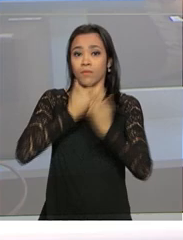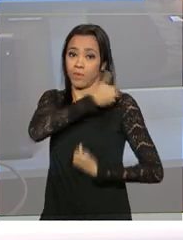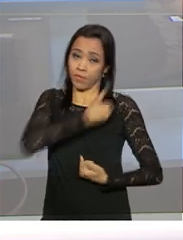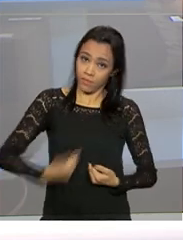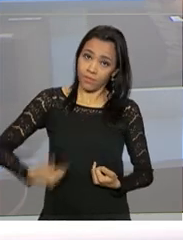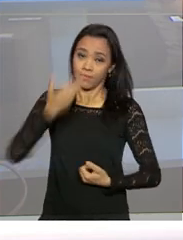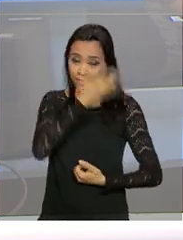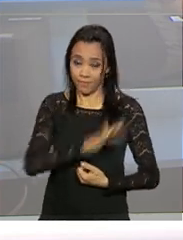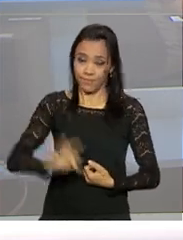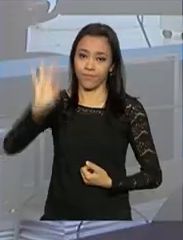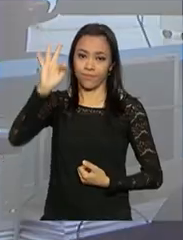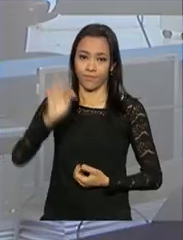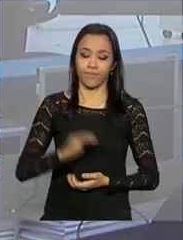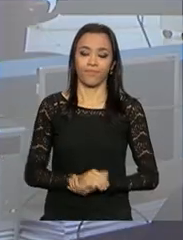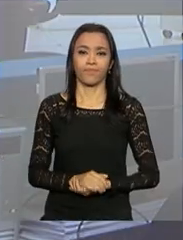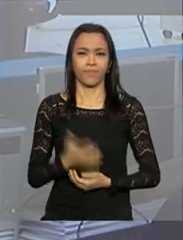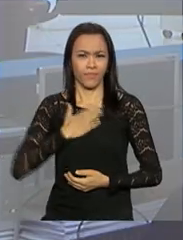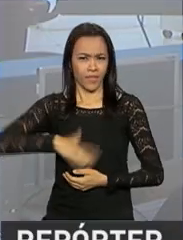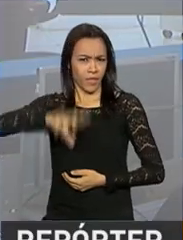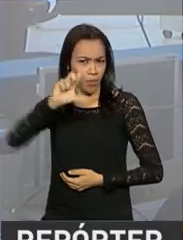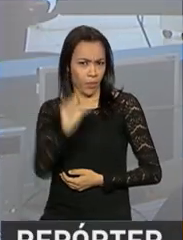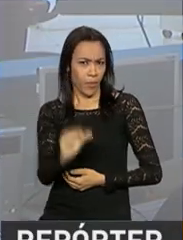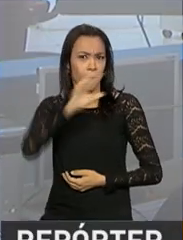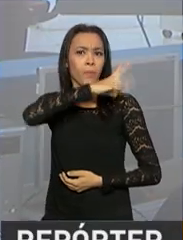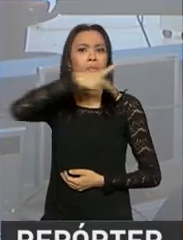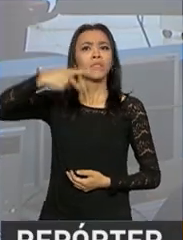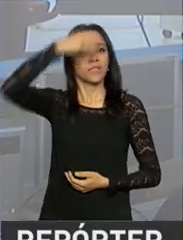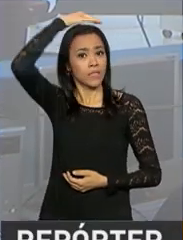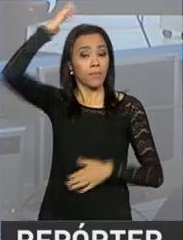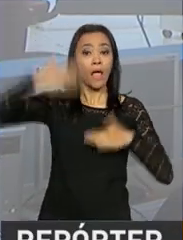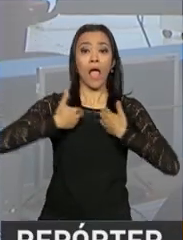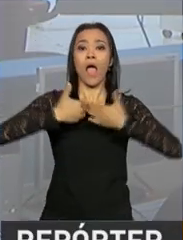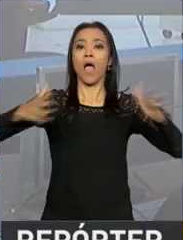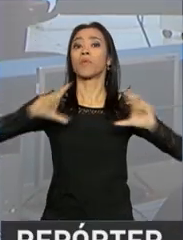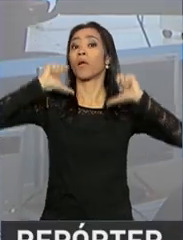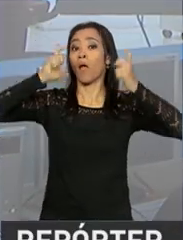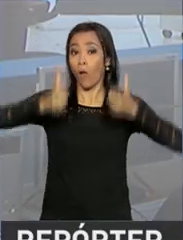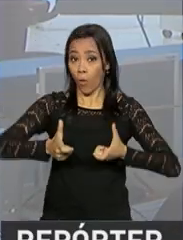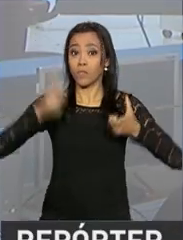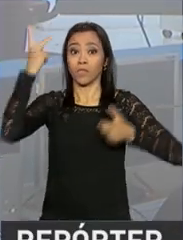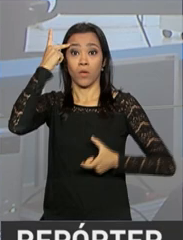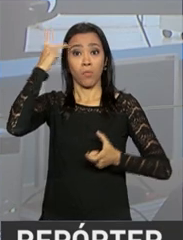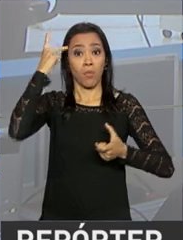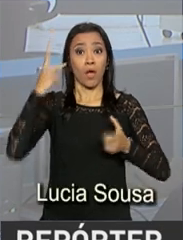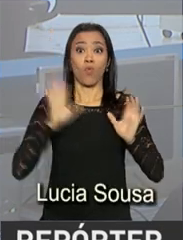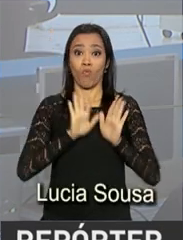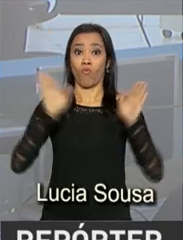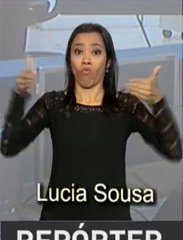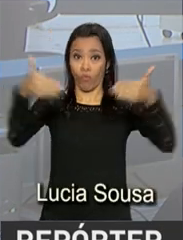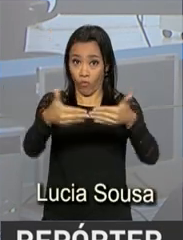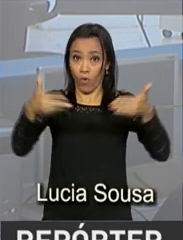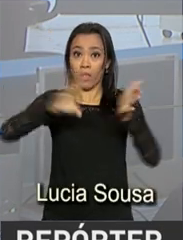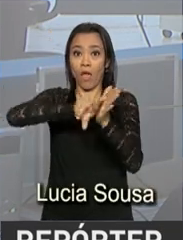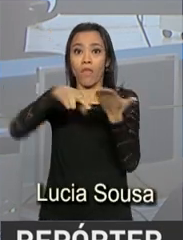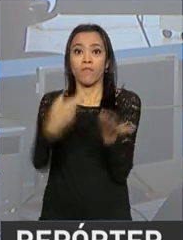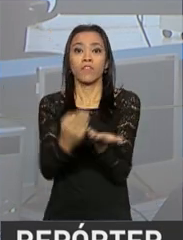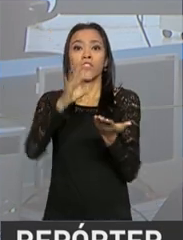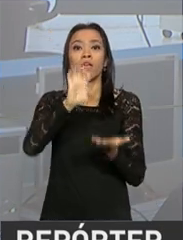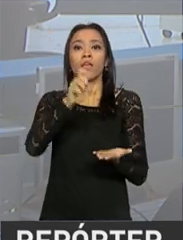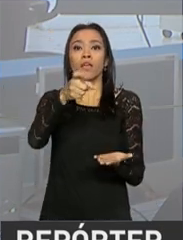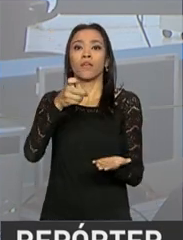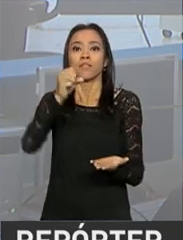do governo federal. Daqui a pouco o presidente Michel Temer abre em São Paulo o fórum da revista Exame. E aqui em Brasília,